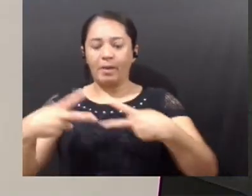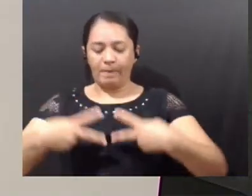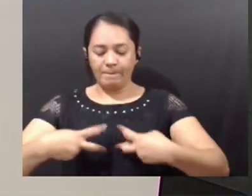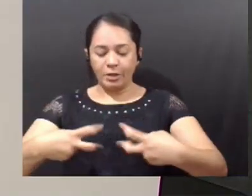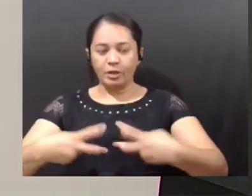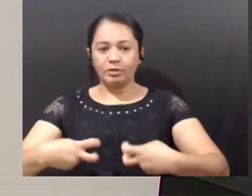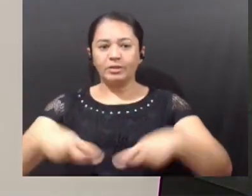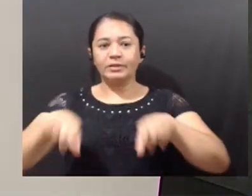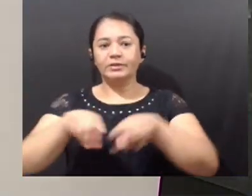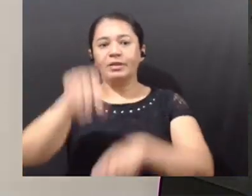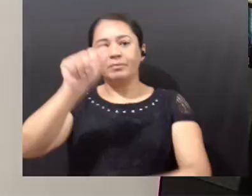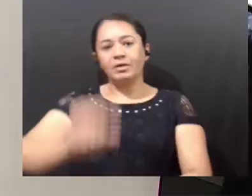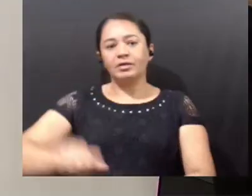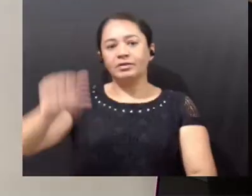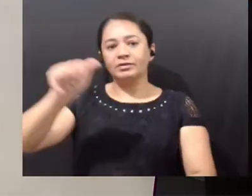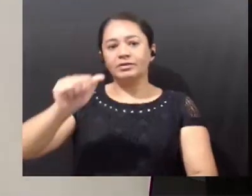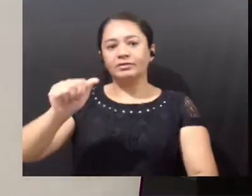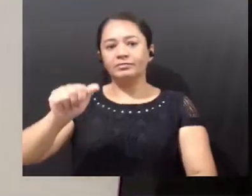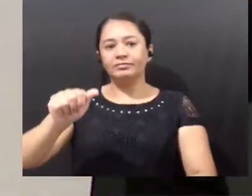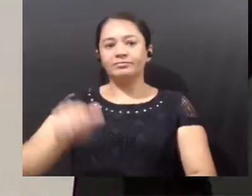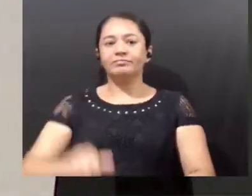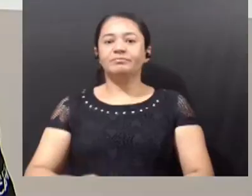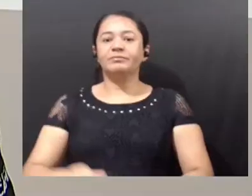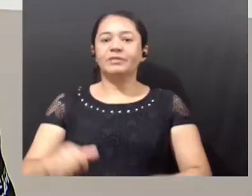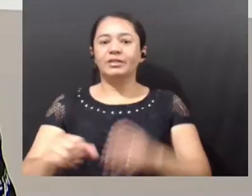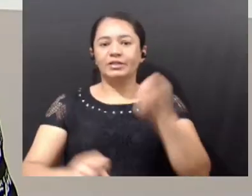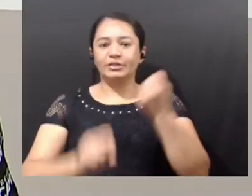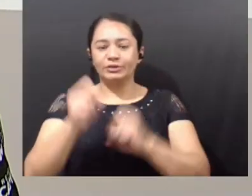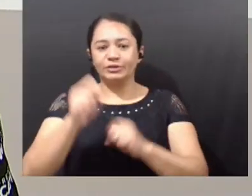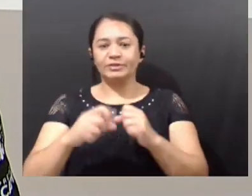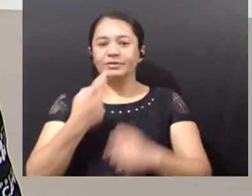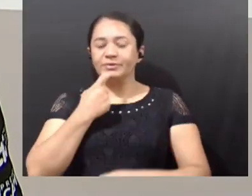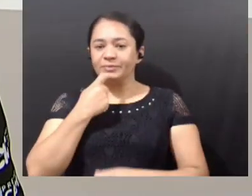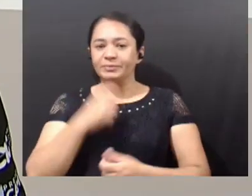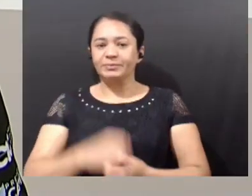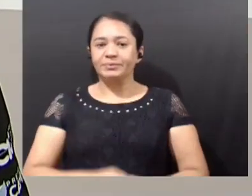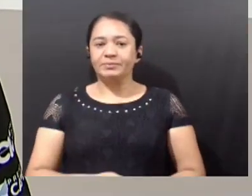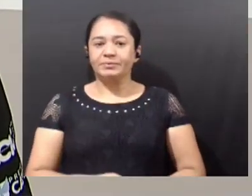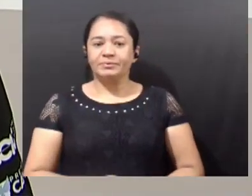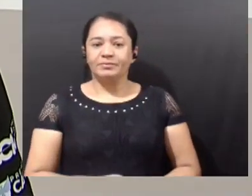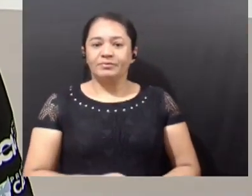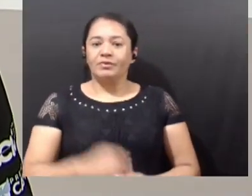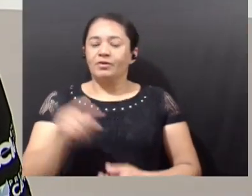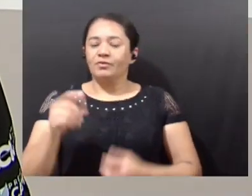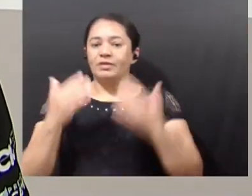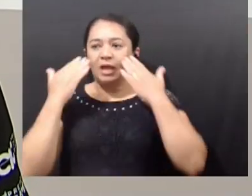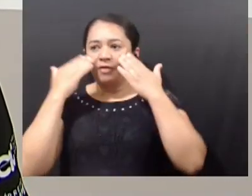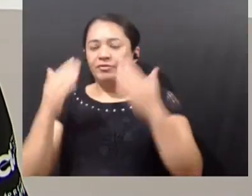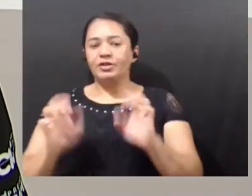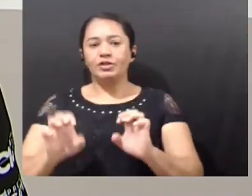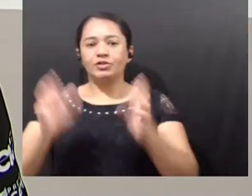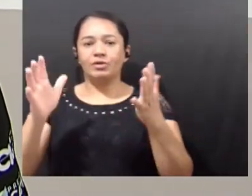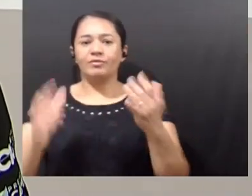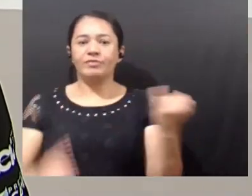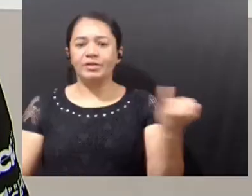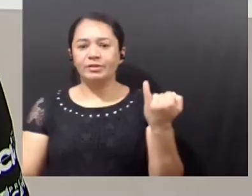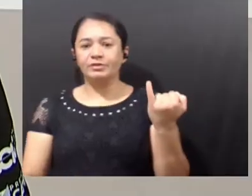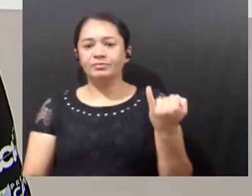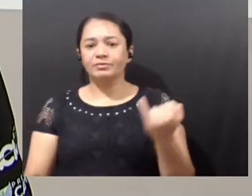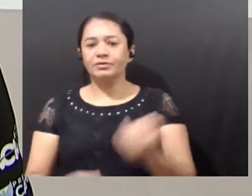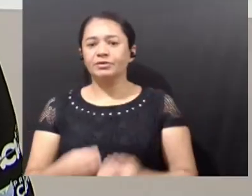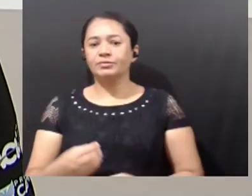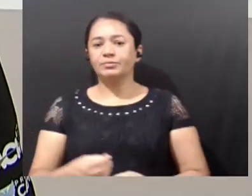Associação Comercial e Industrial de Campinas. SIC à frente de um evento tão importante e colocando aqui o